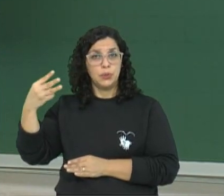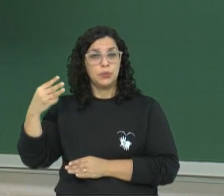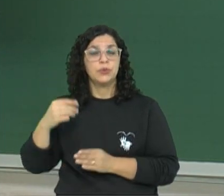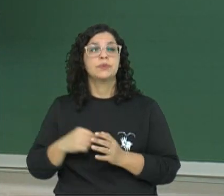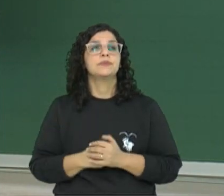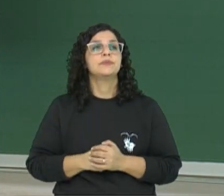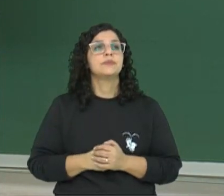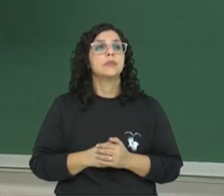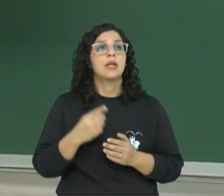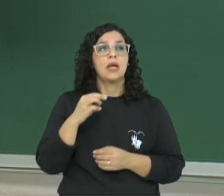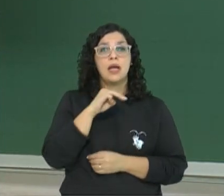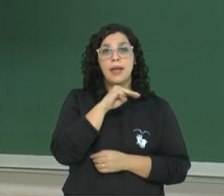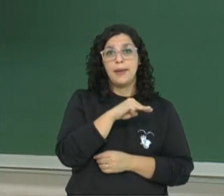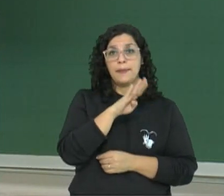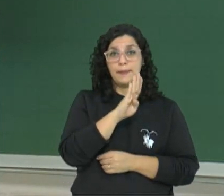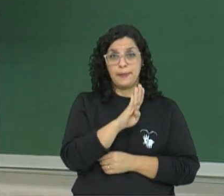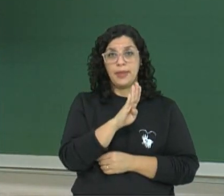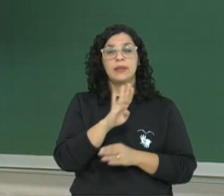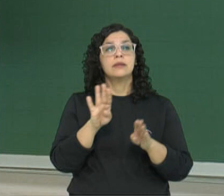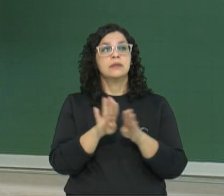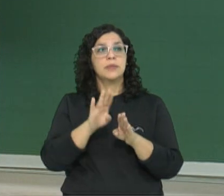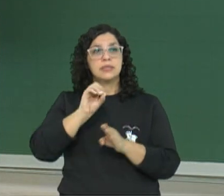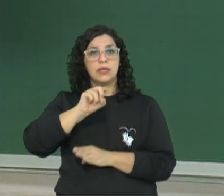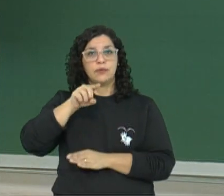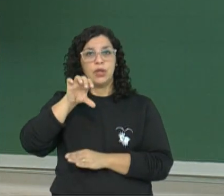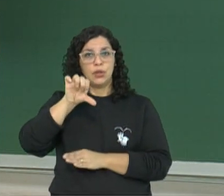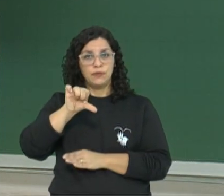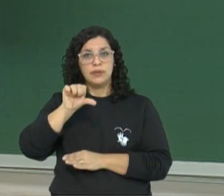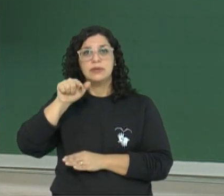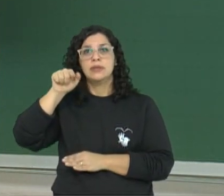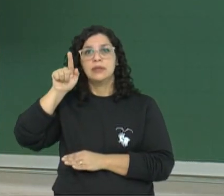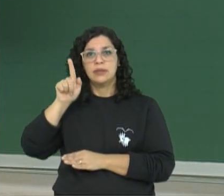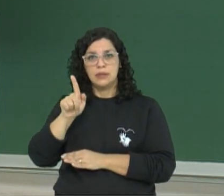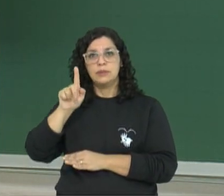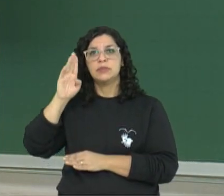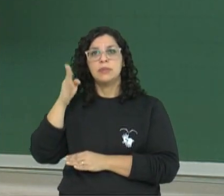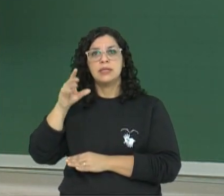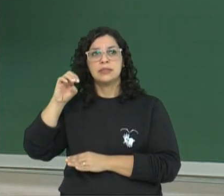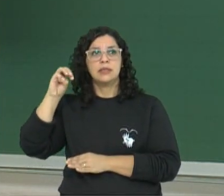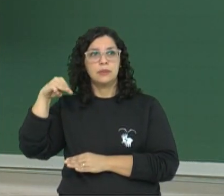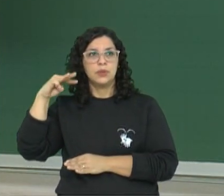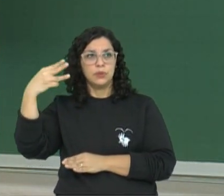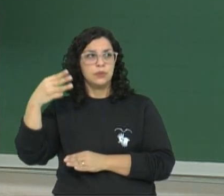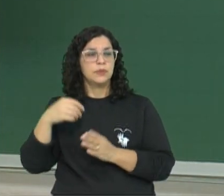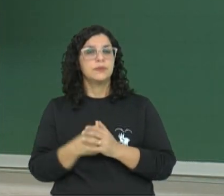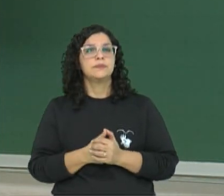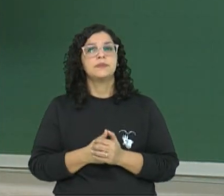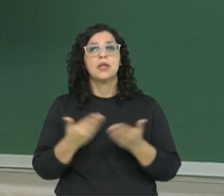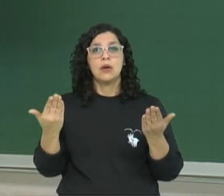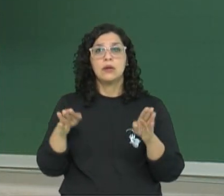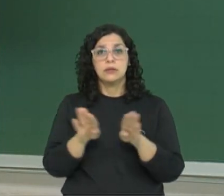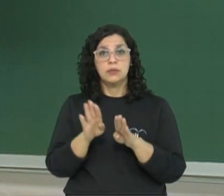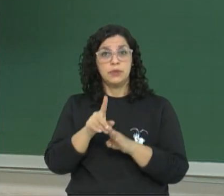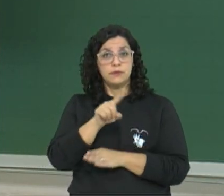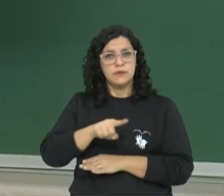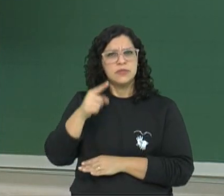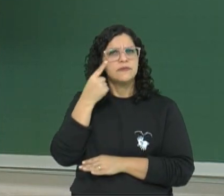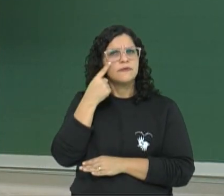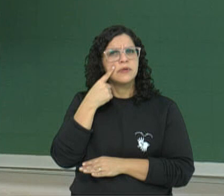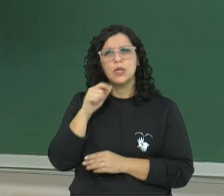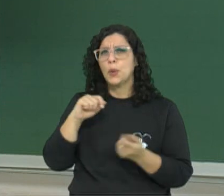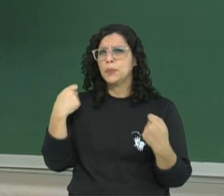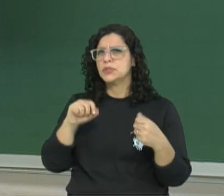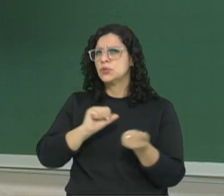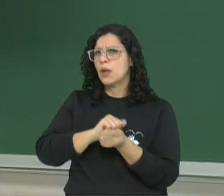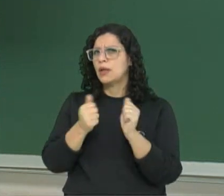cúbico. A massa específica do B é 0,90 gramas por centímetro cúbico. Aqui, meus queridos, eu não